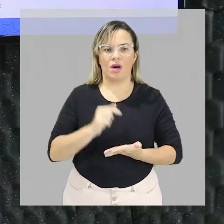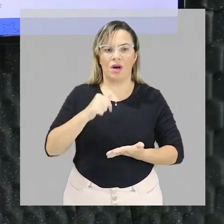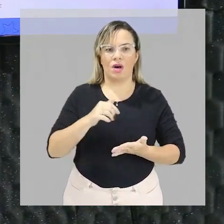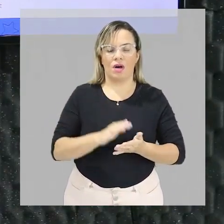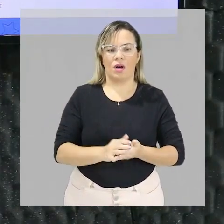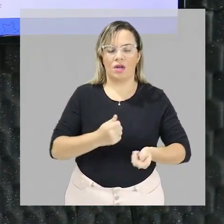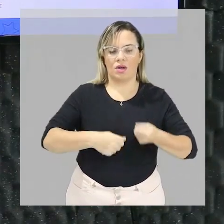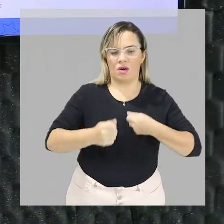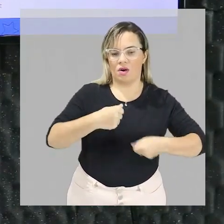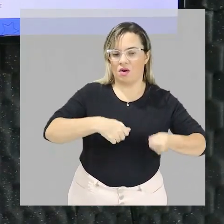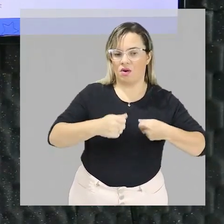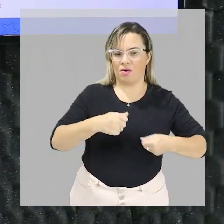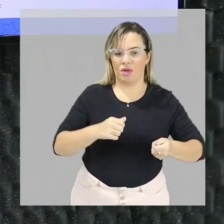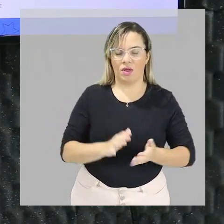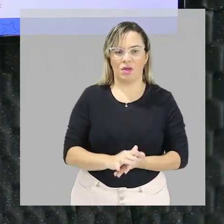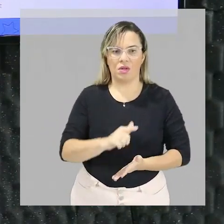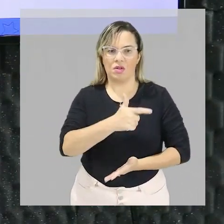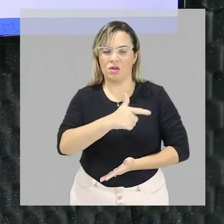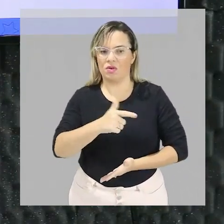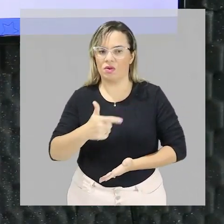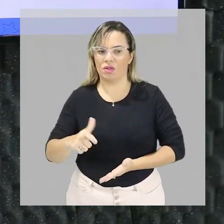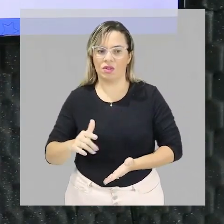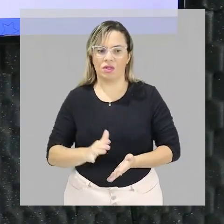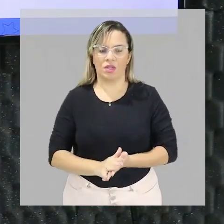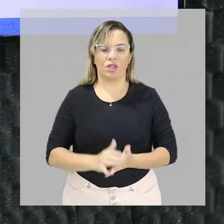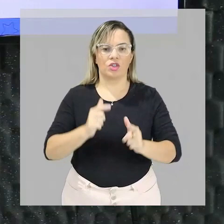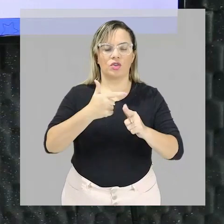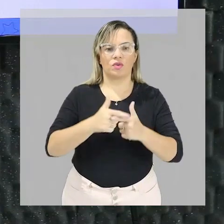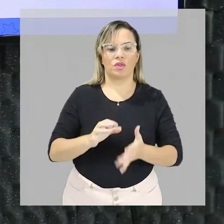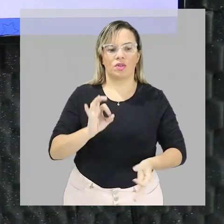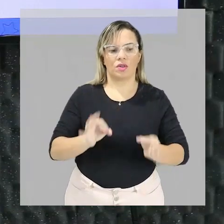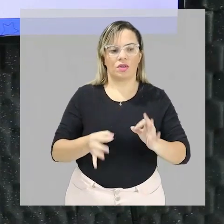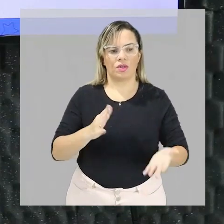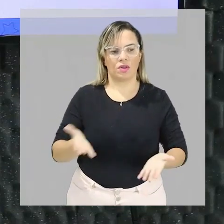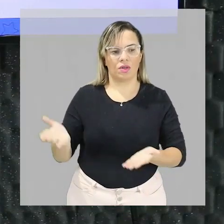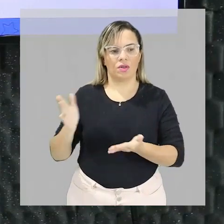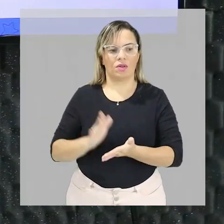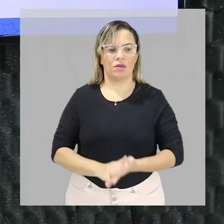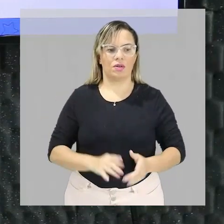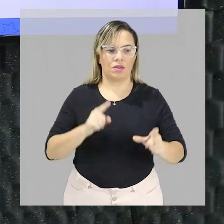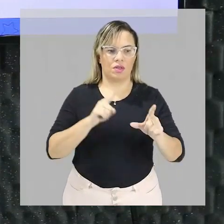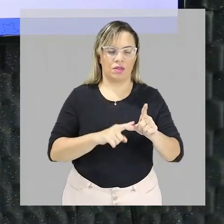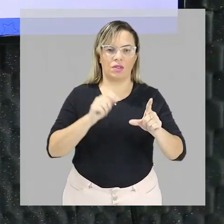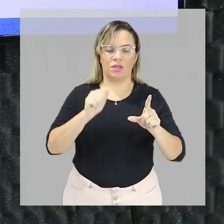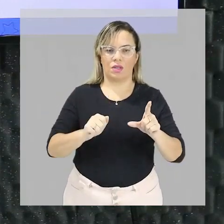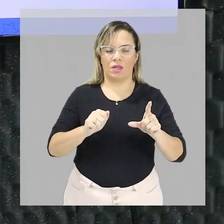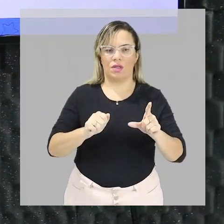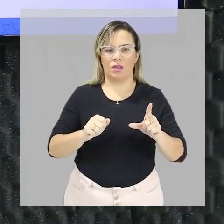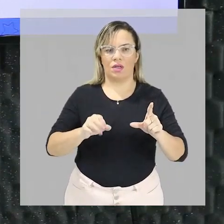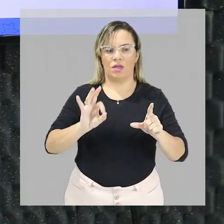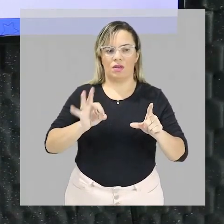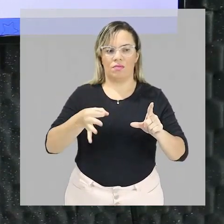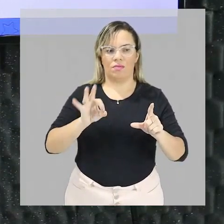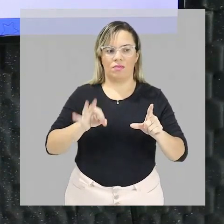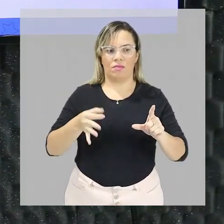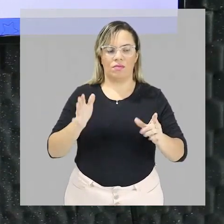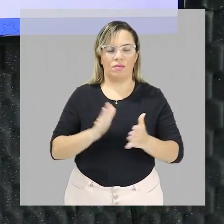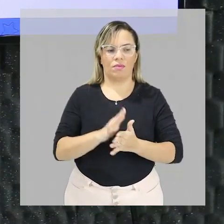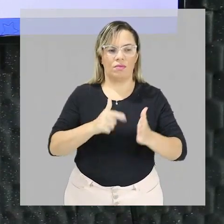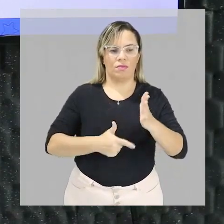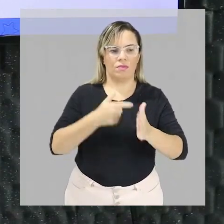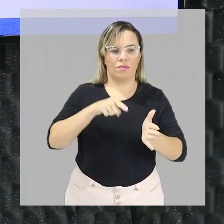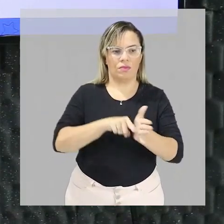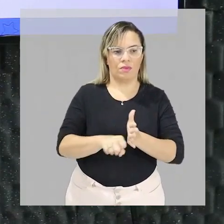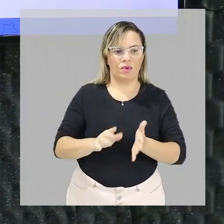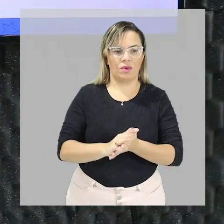partilha desse milagre econômico. Ou seja, a concentração de renda, resposta à letra A. A segunda questão, que também